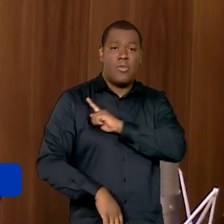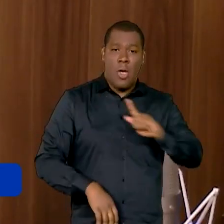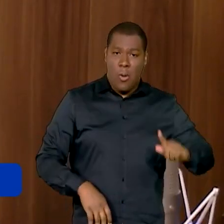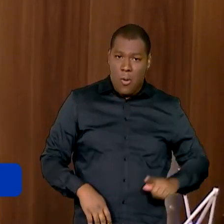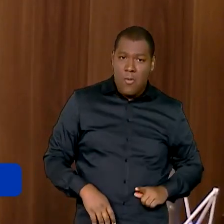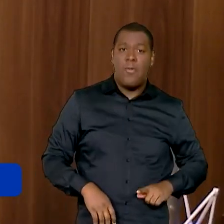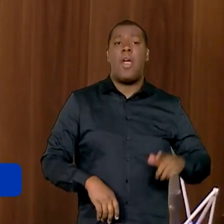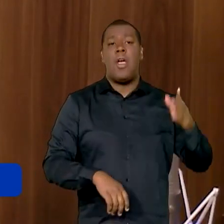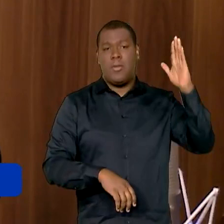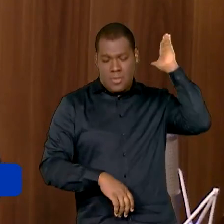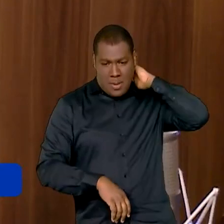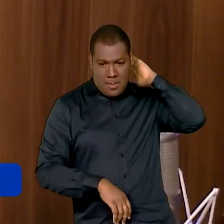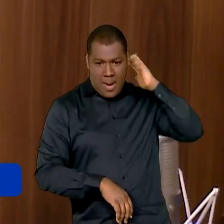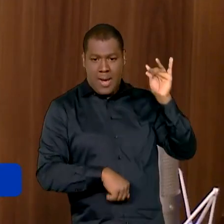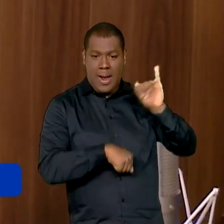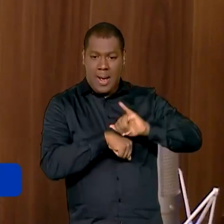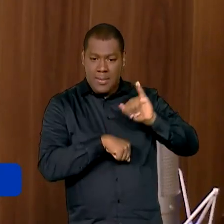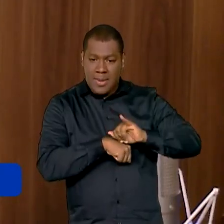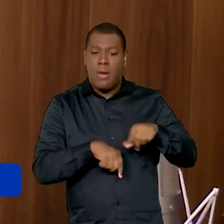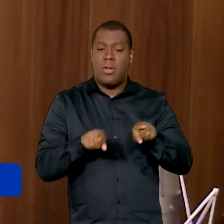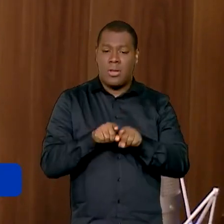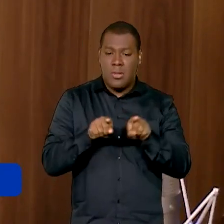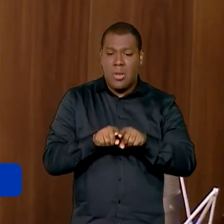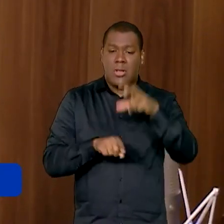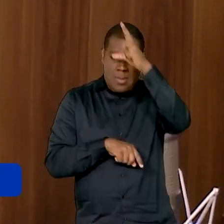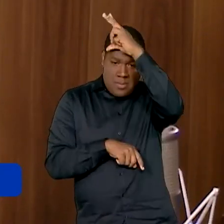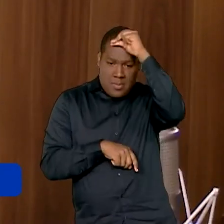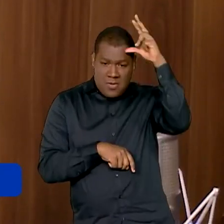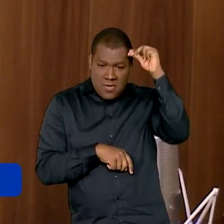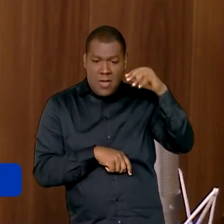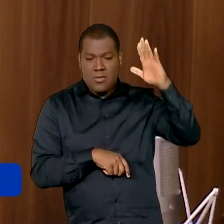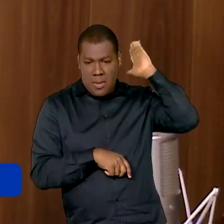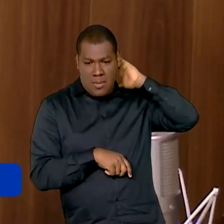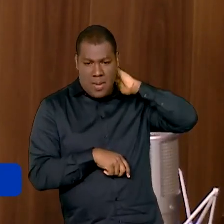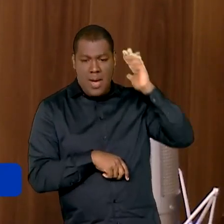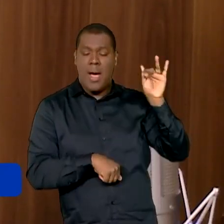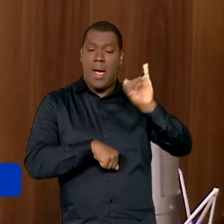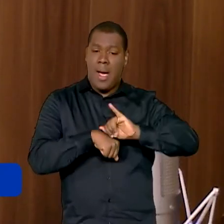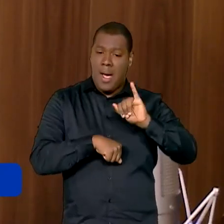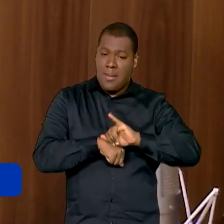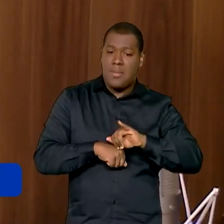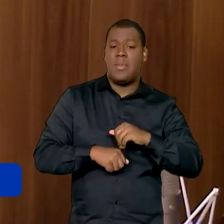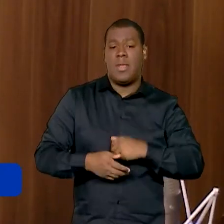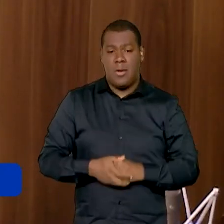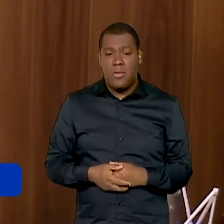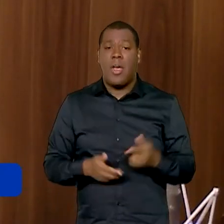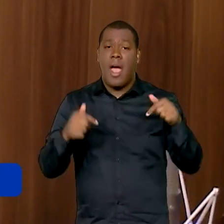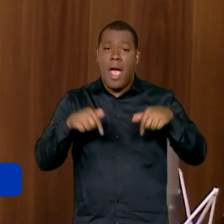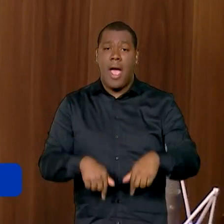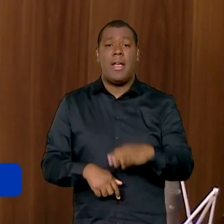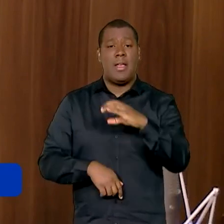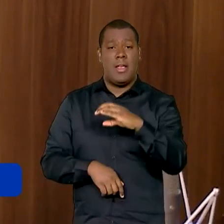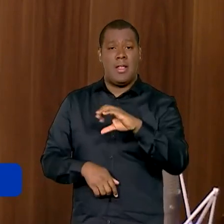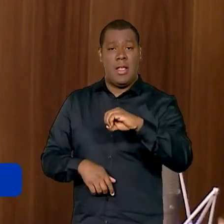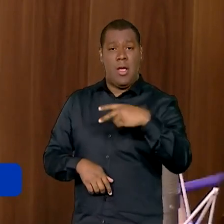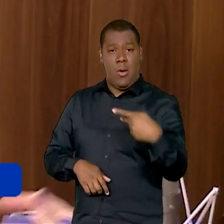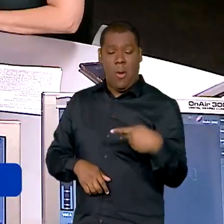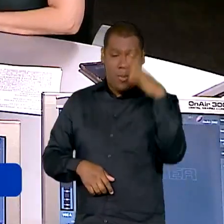que as coisas possam acontecer no prazo devido e a gente faça da COP no Brasil uma referência para o